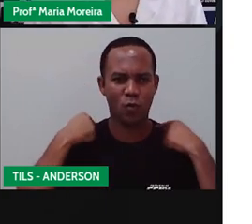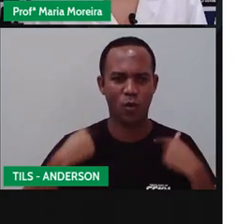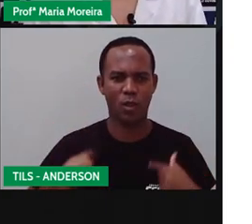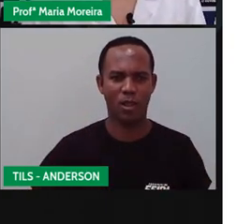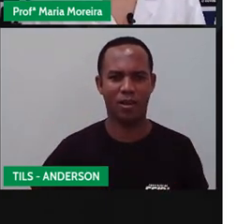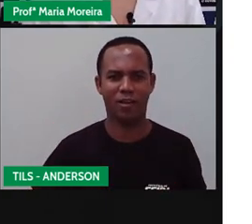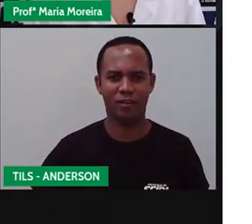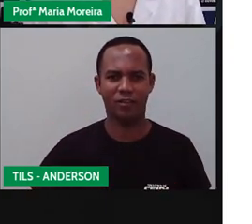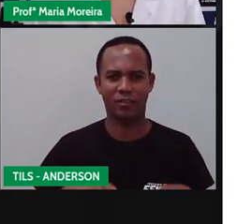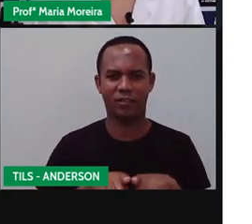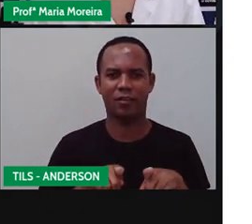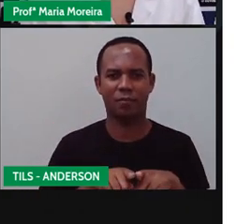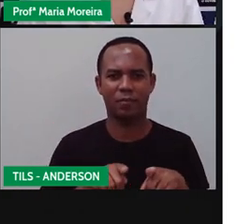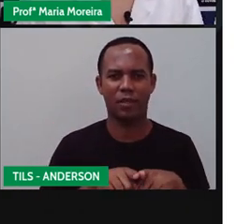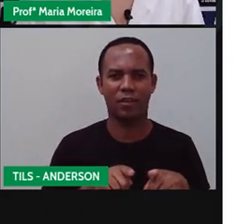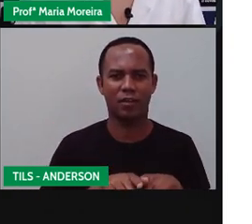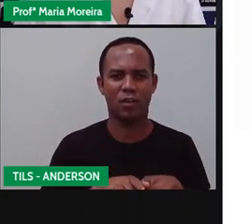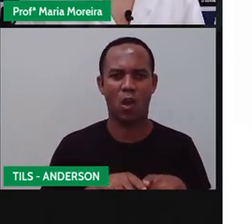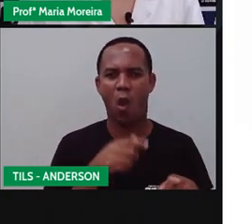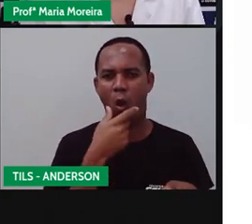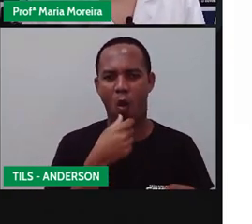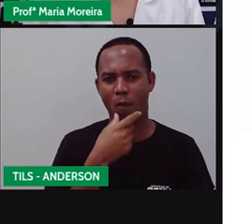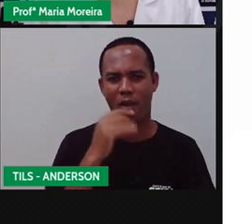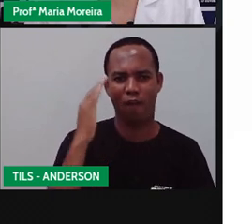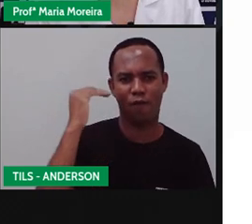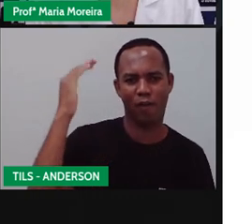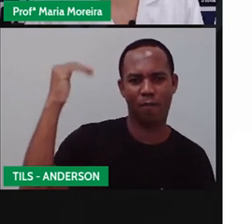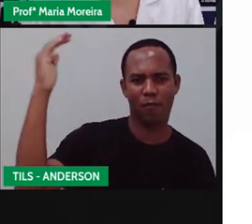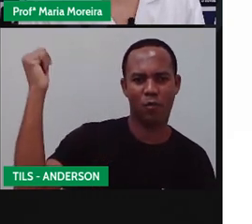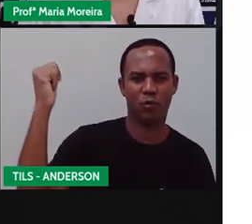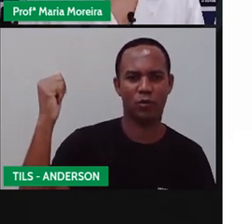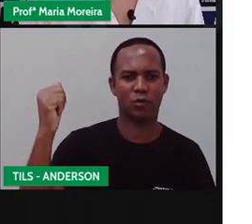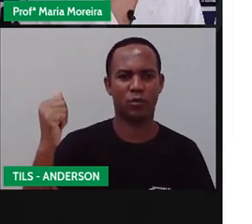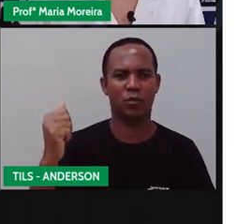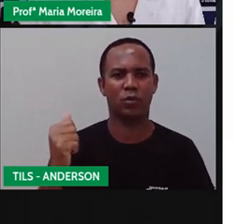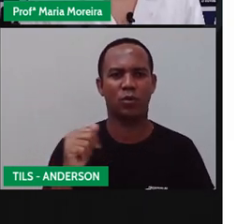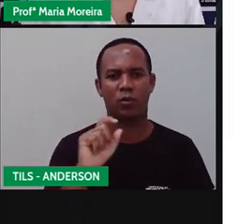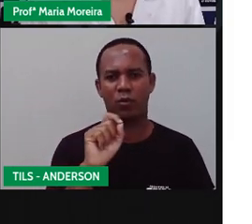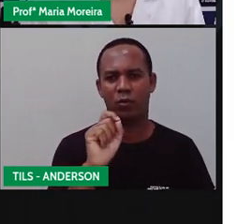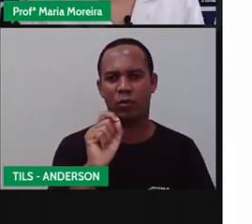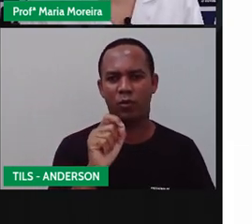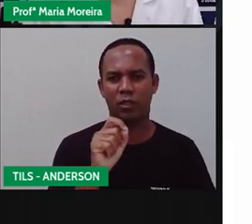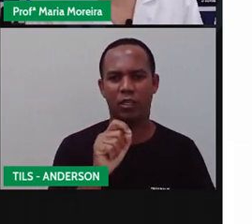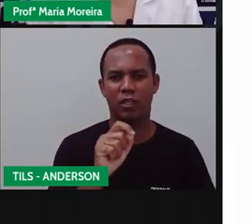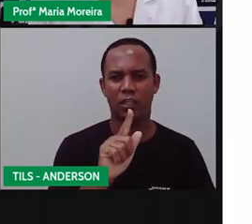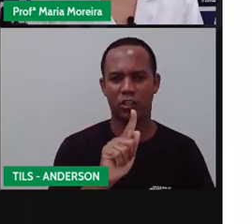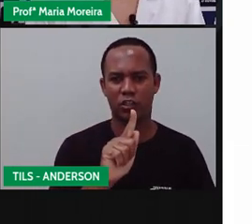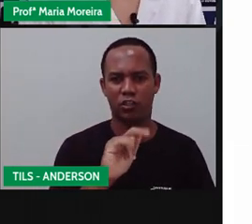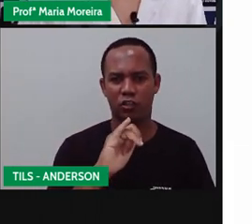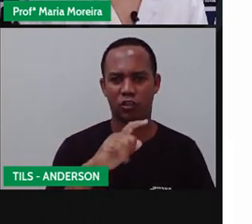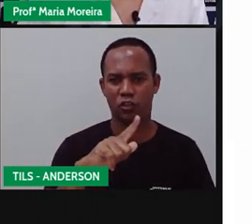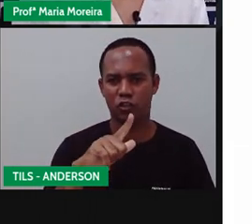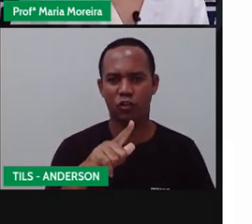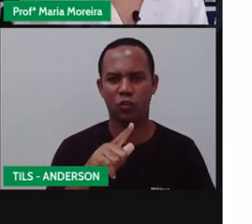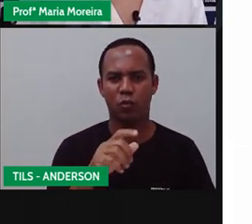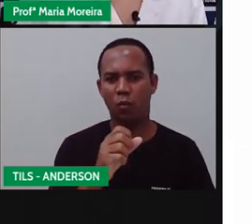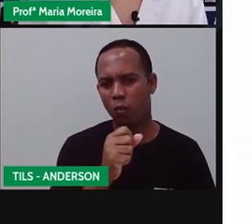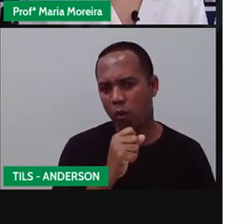Também alavancados, por quê? Por Gilberto Gil. E depois o Ilê Aiyê com Caetano Veloso, né? Que são blocos aí,